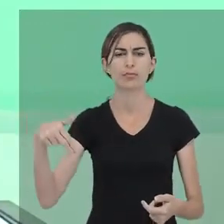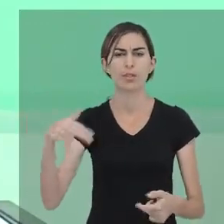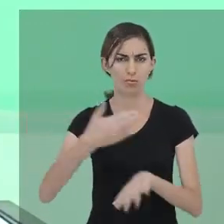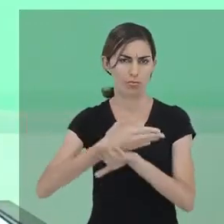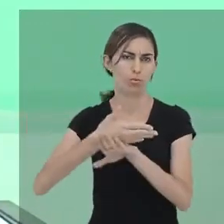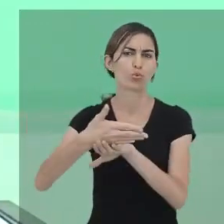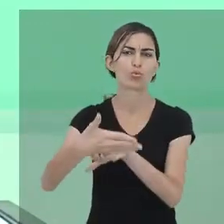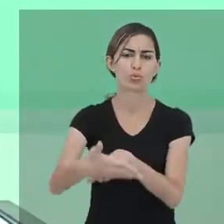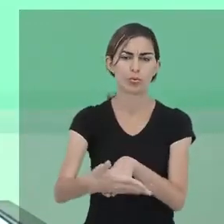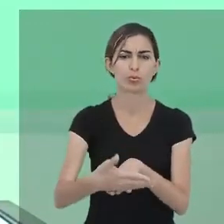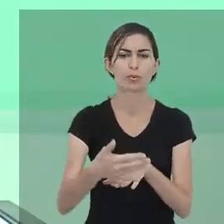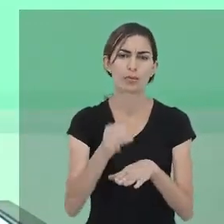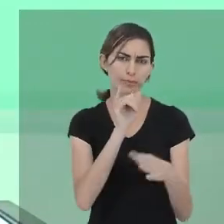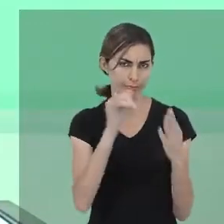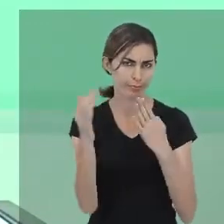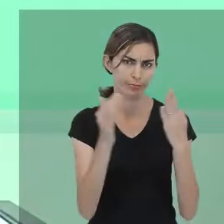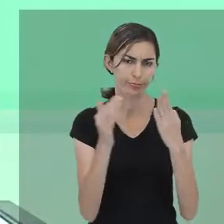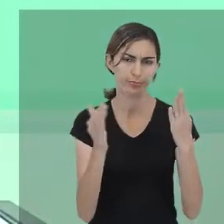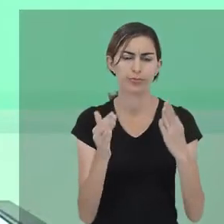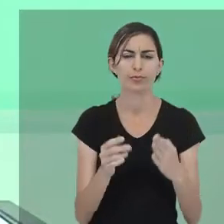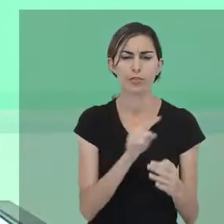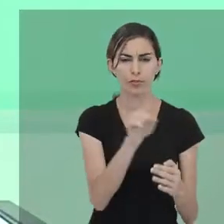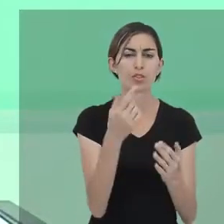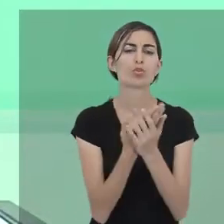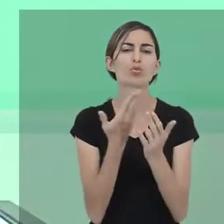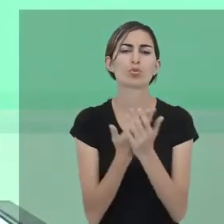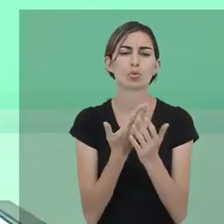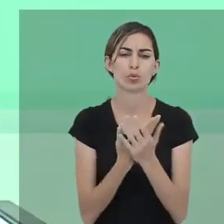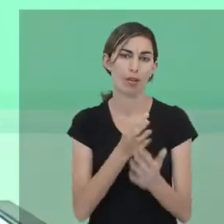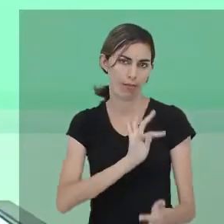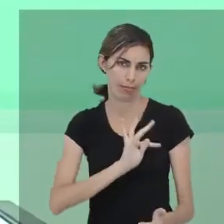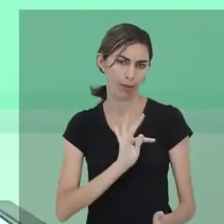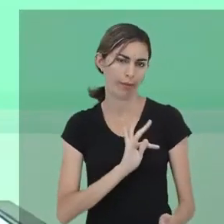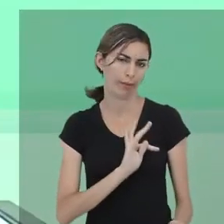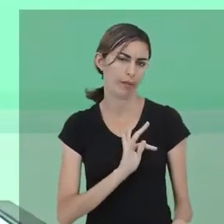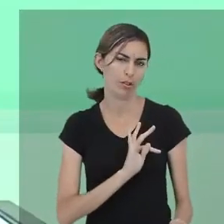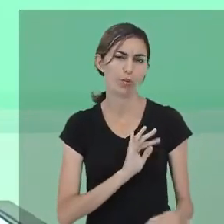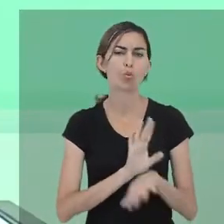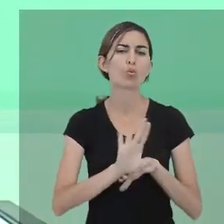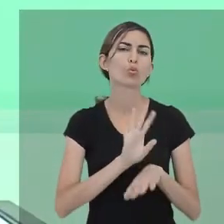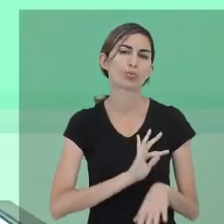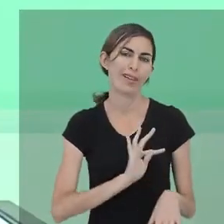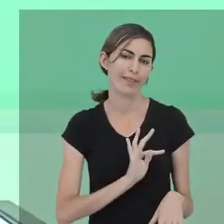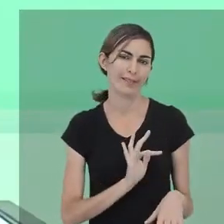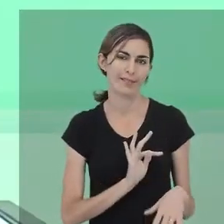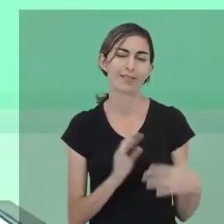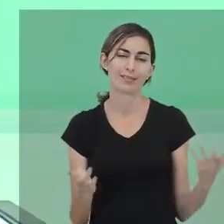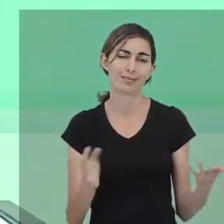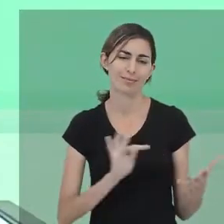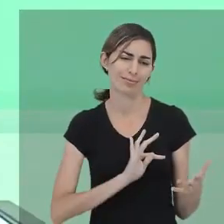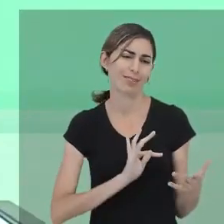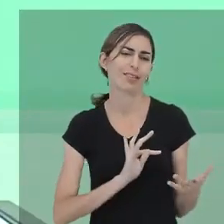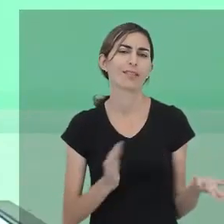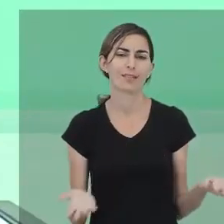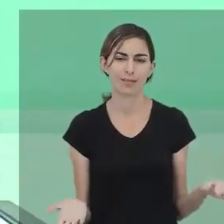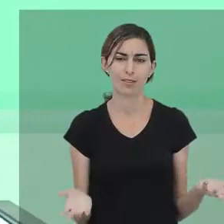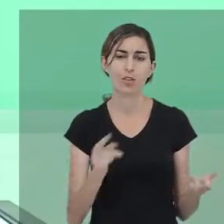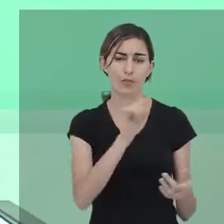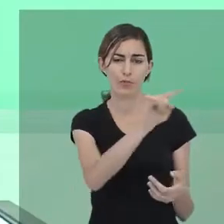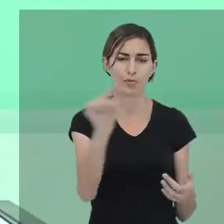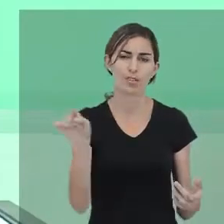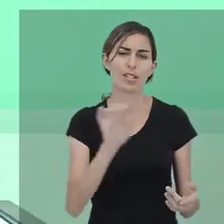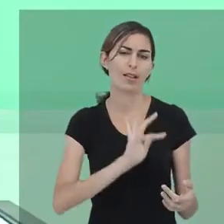comum, por exemplo, vocês estão estudando techniques, vocês estão estudando técnicas, então vocês vão ser